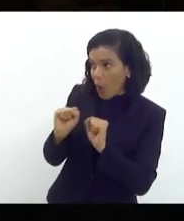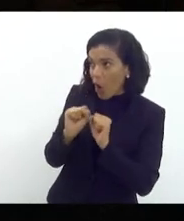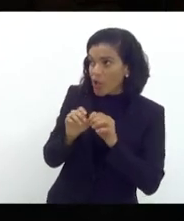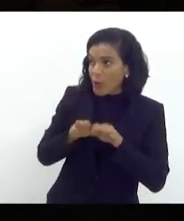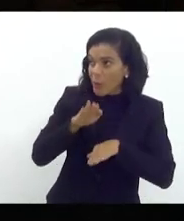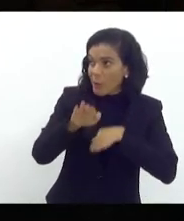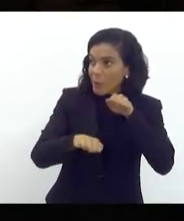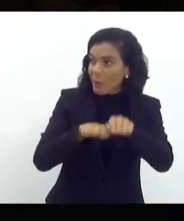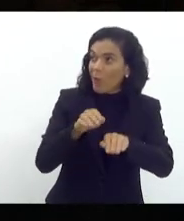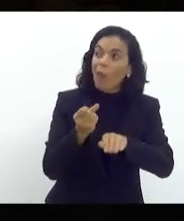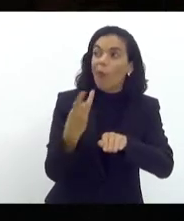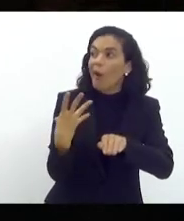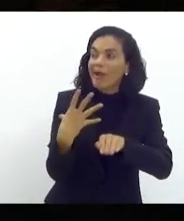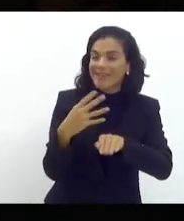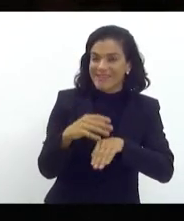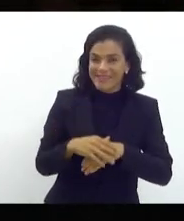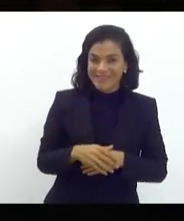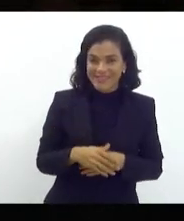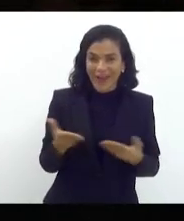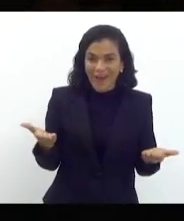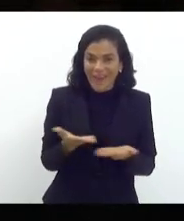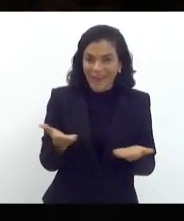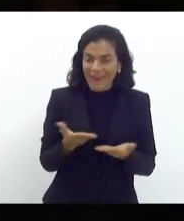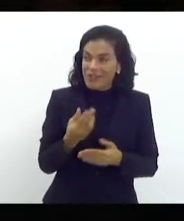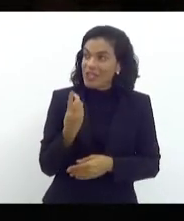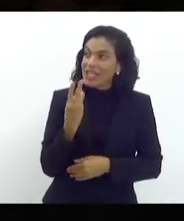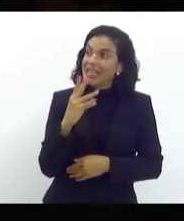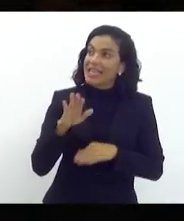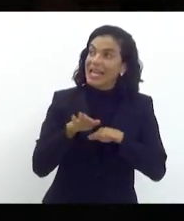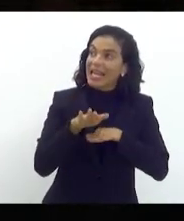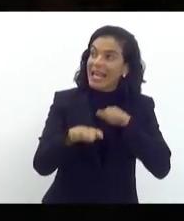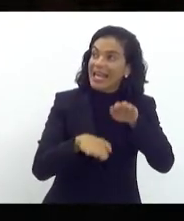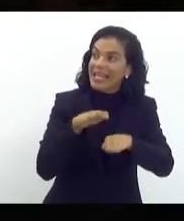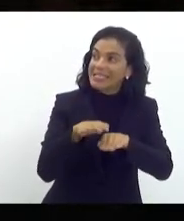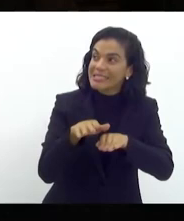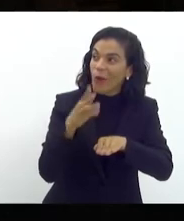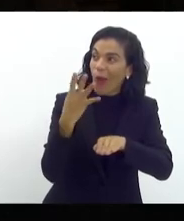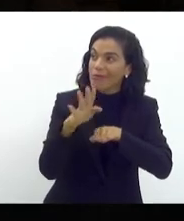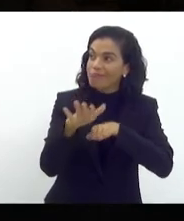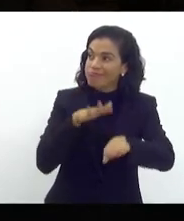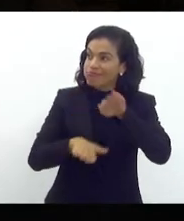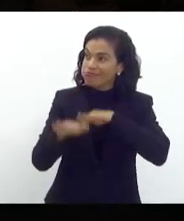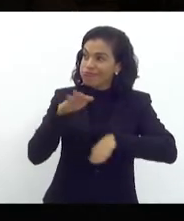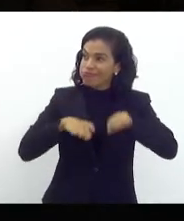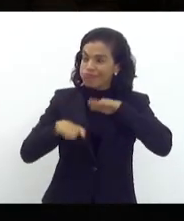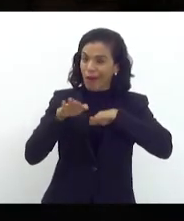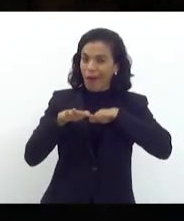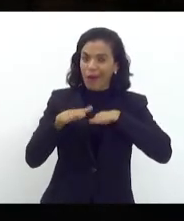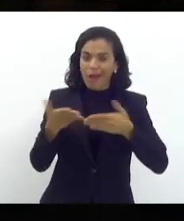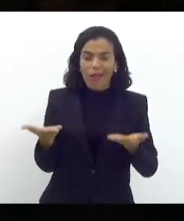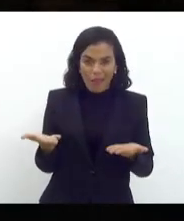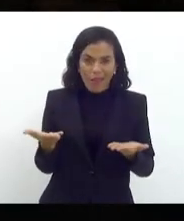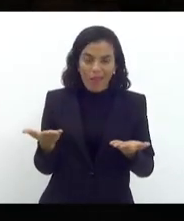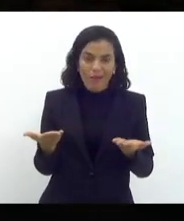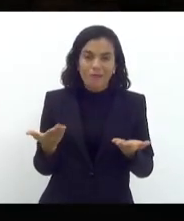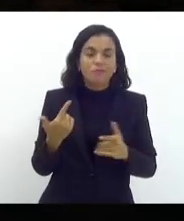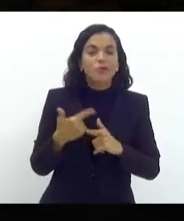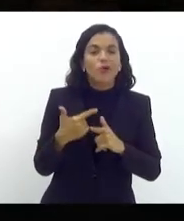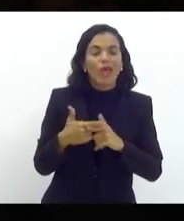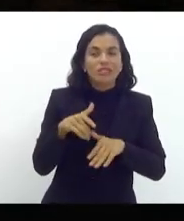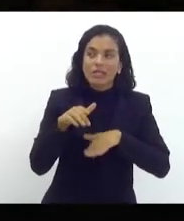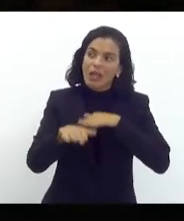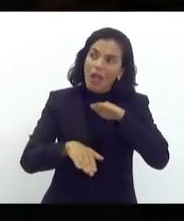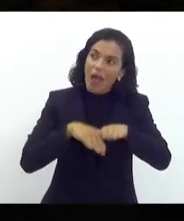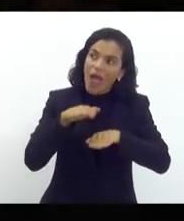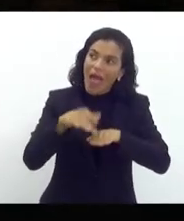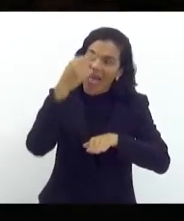passos hoje em dia três para frente quatro para trás porque a gente